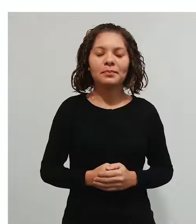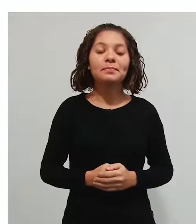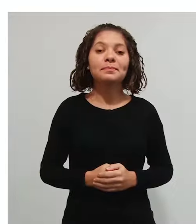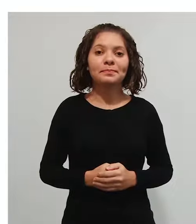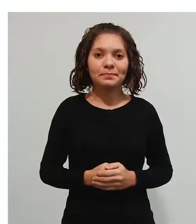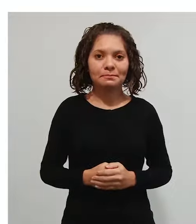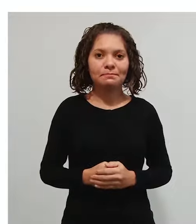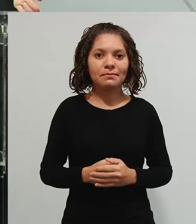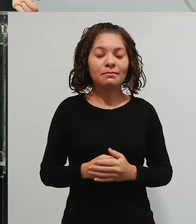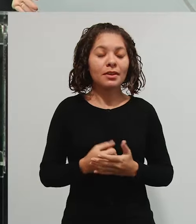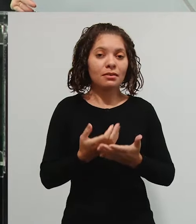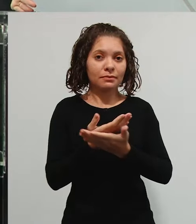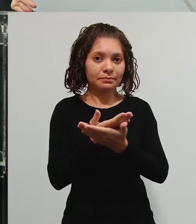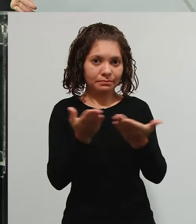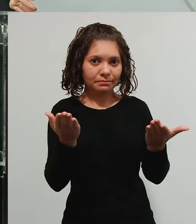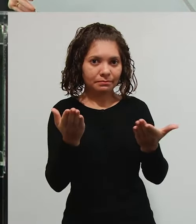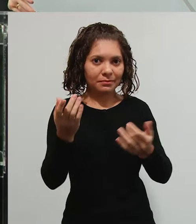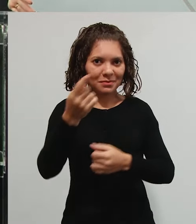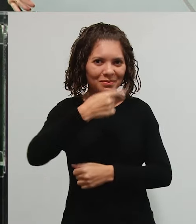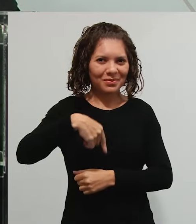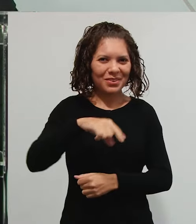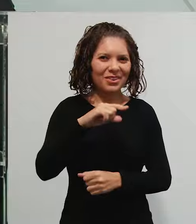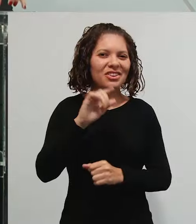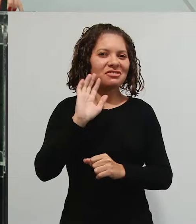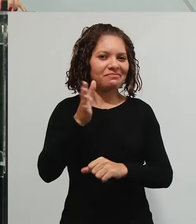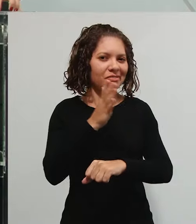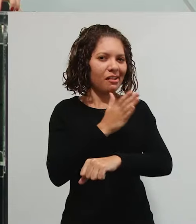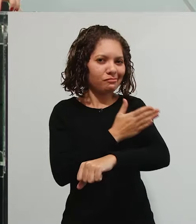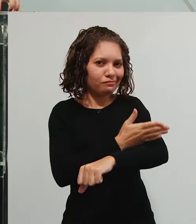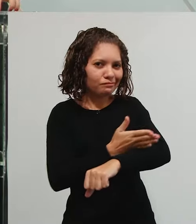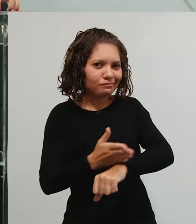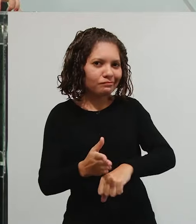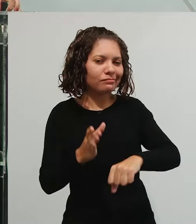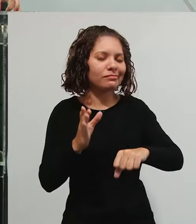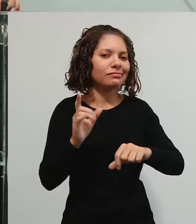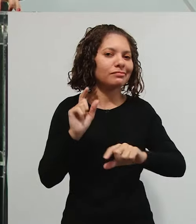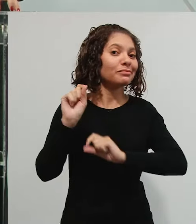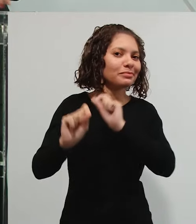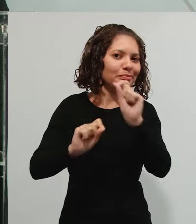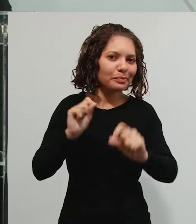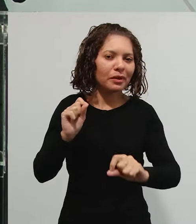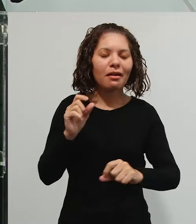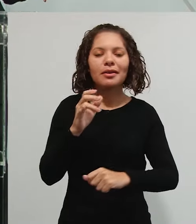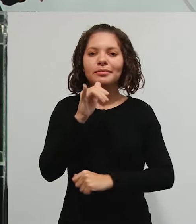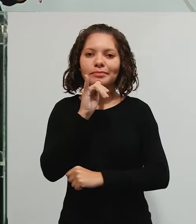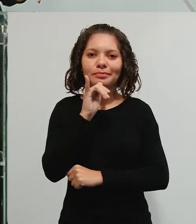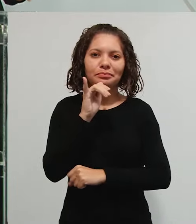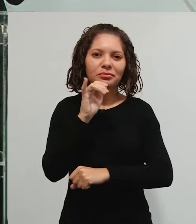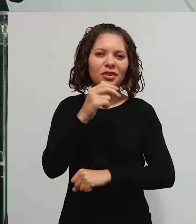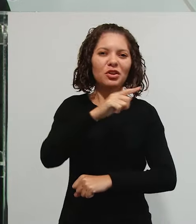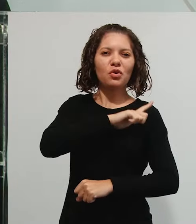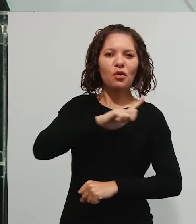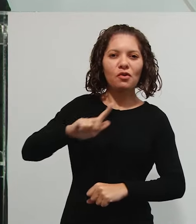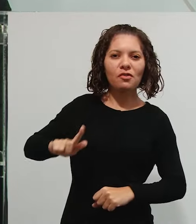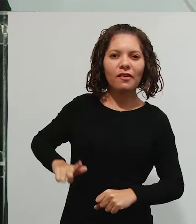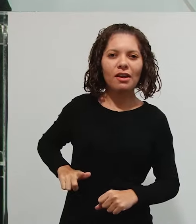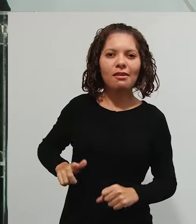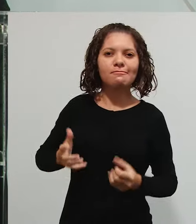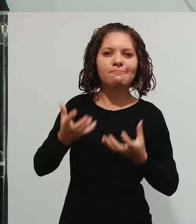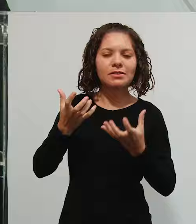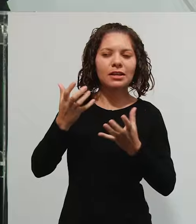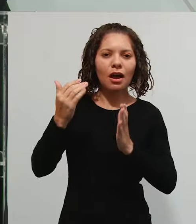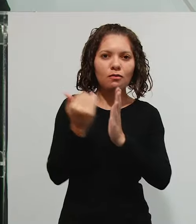nós nós estamos acostumados com isso né então quando o estado quando o governo quer aquecer a economia em determinado